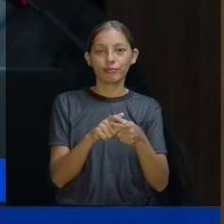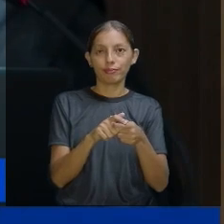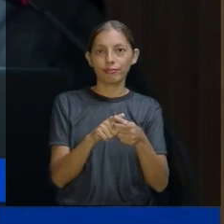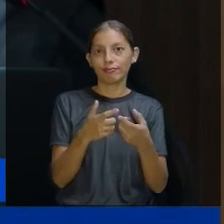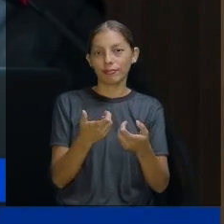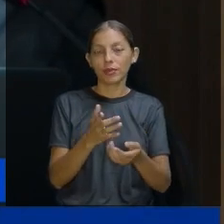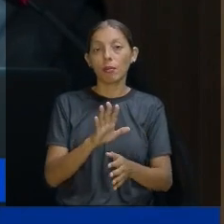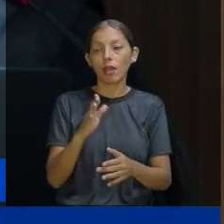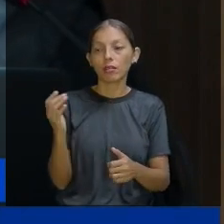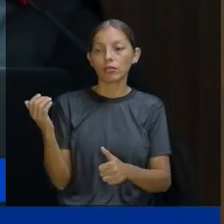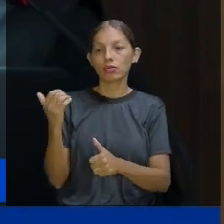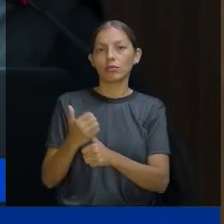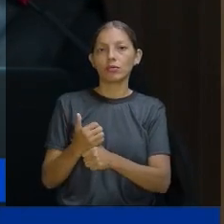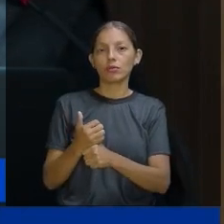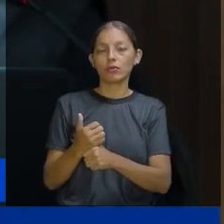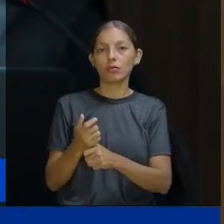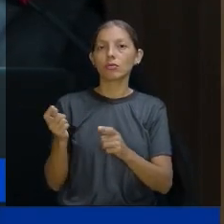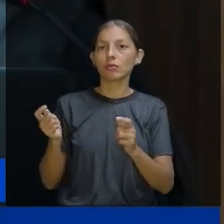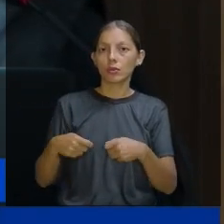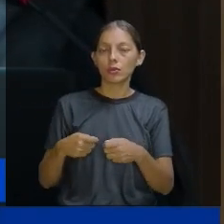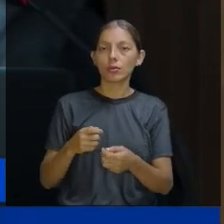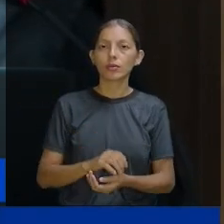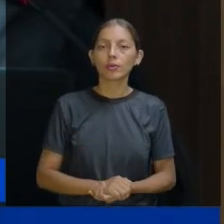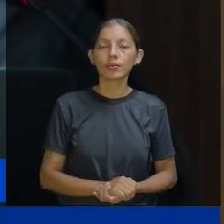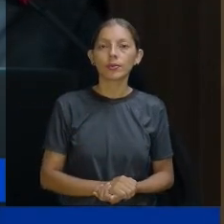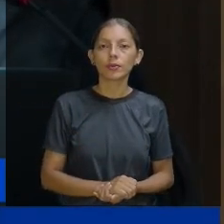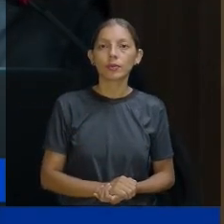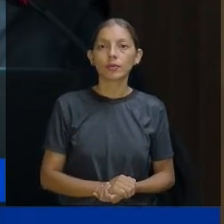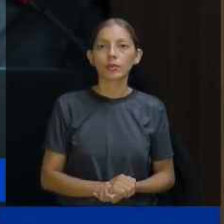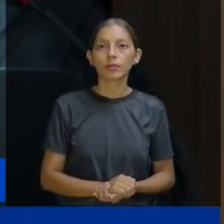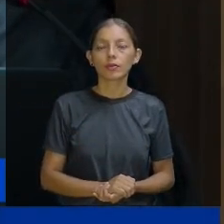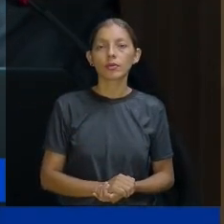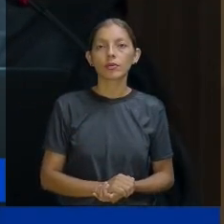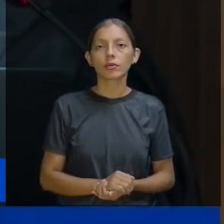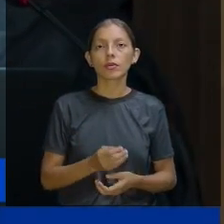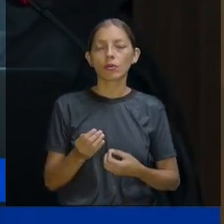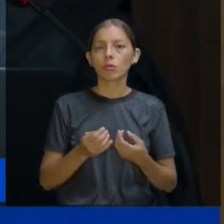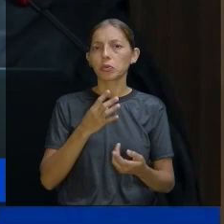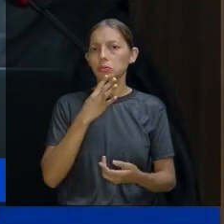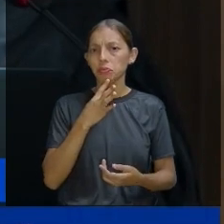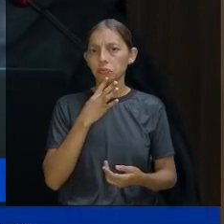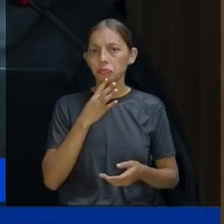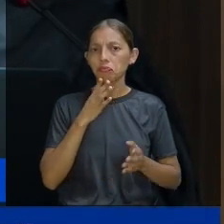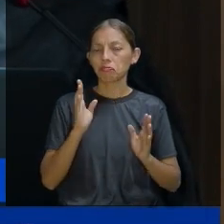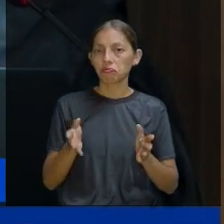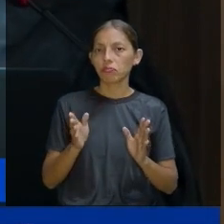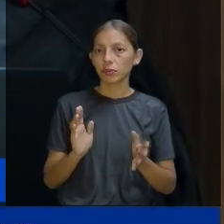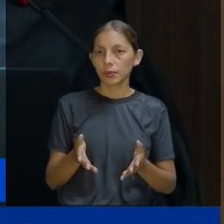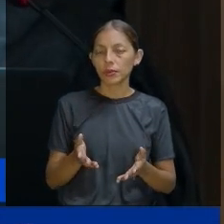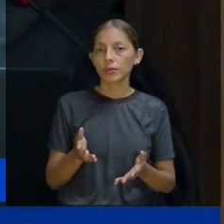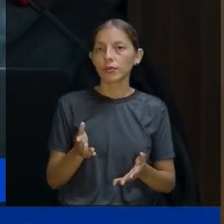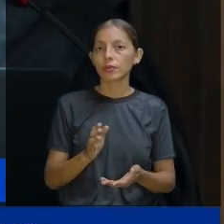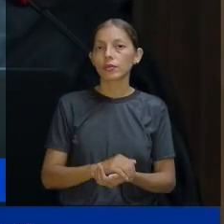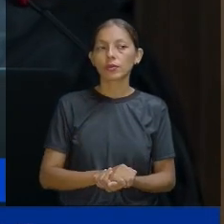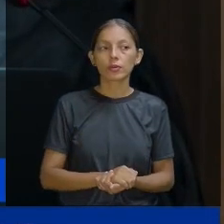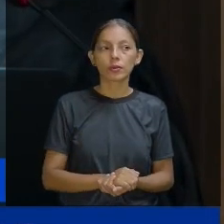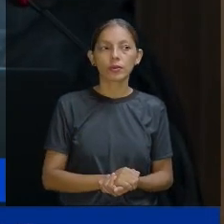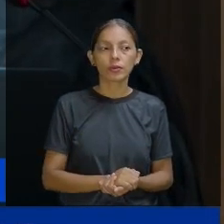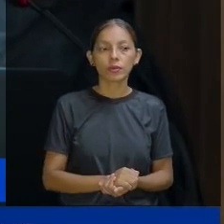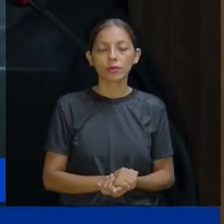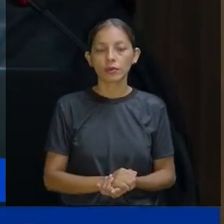o Supremo reconheceu a inconstitucionalidade, mas, reconhecendo a inconstitucionalidade,